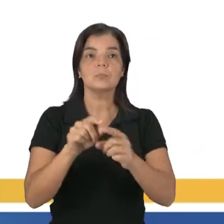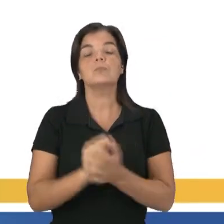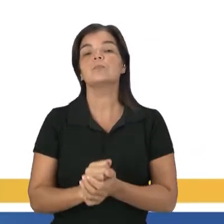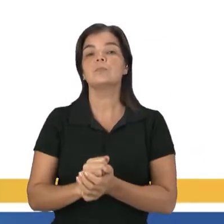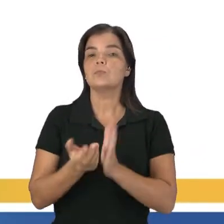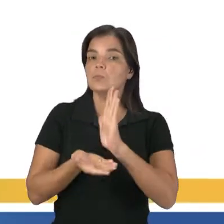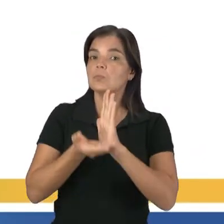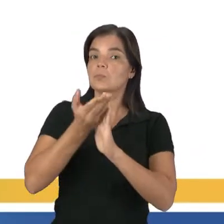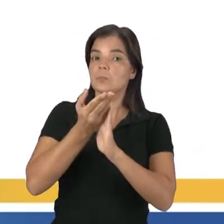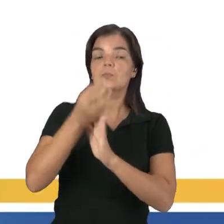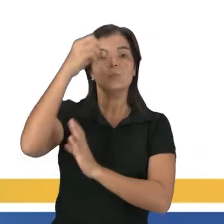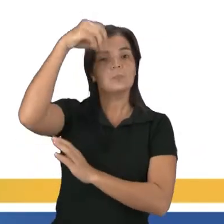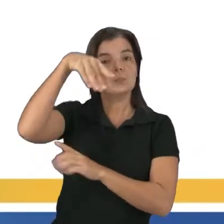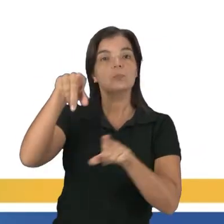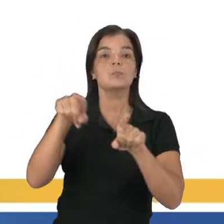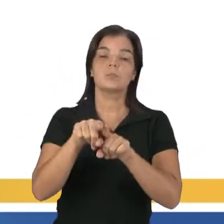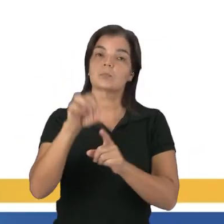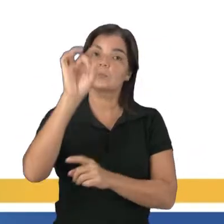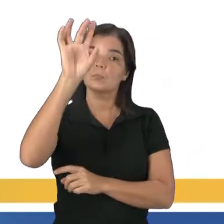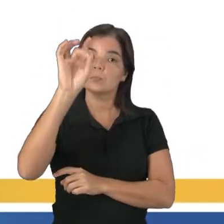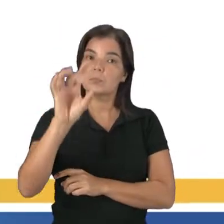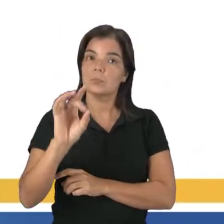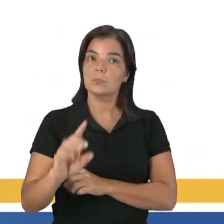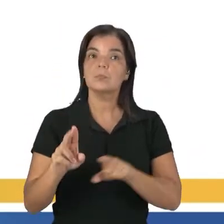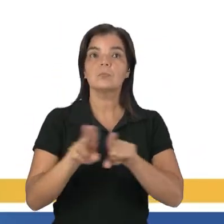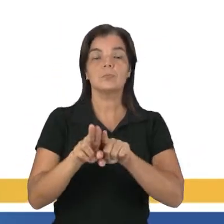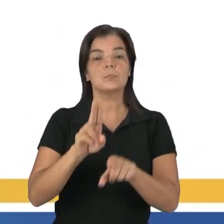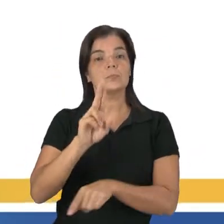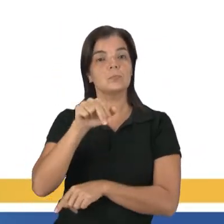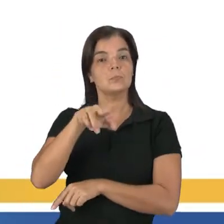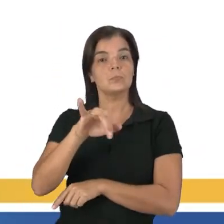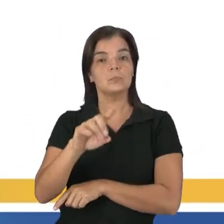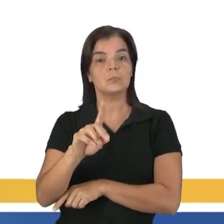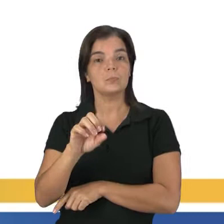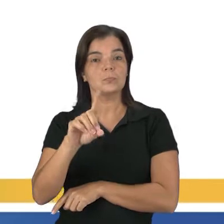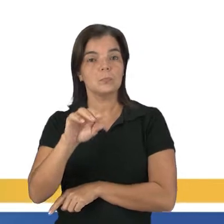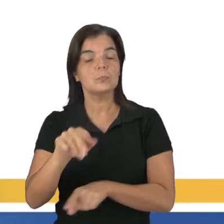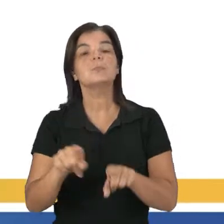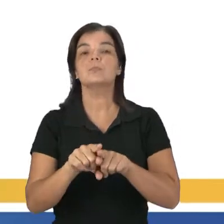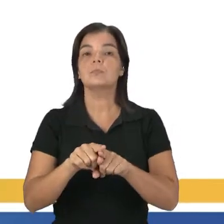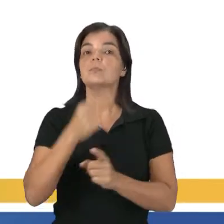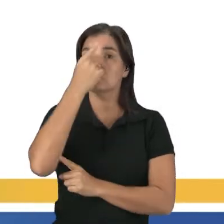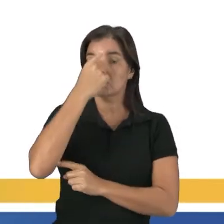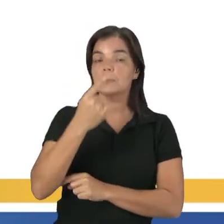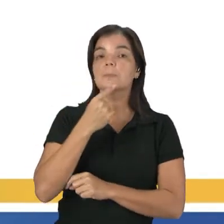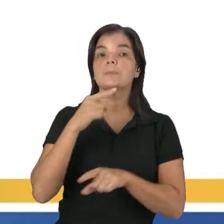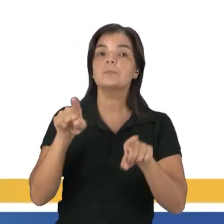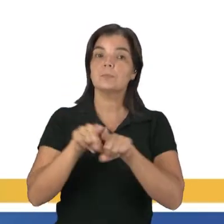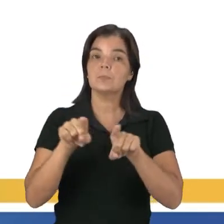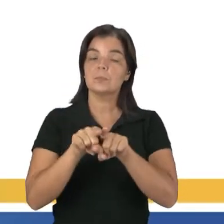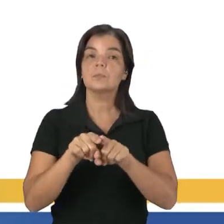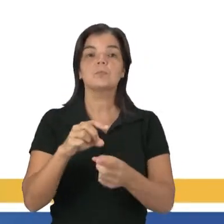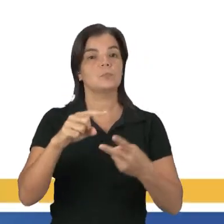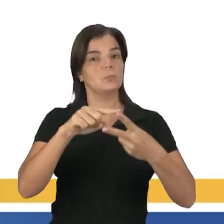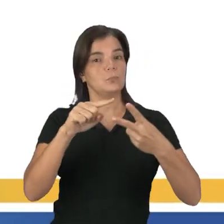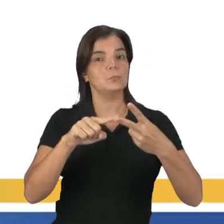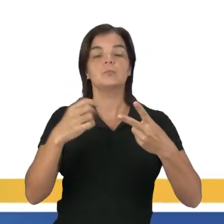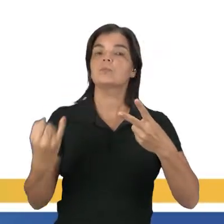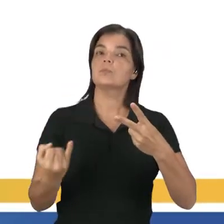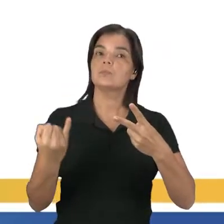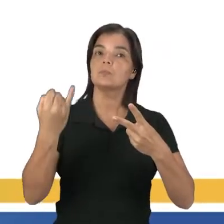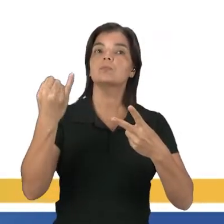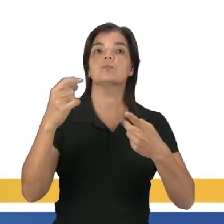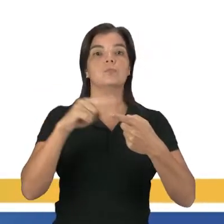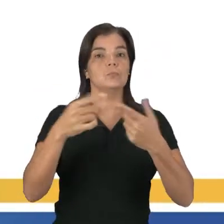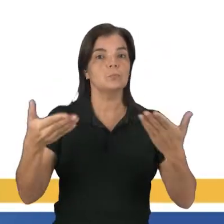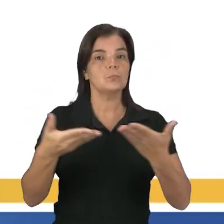luminosa. E para cada grandeza nós temos uma certa unidade de medida e um certo símbolo, que nós vamos trabalhar com 2 em